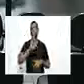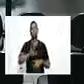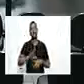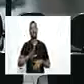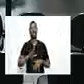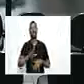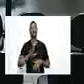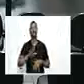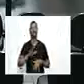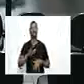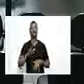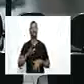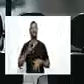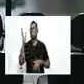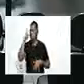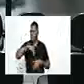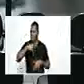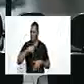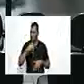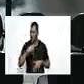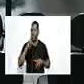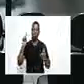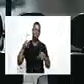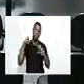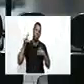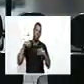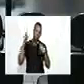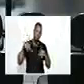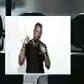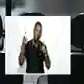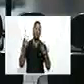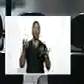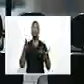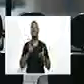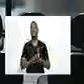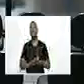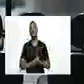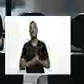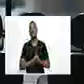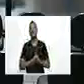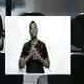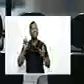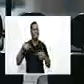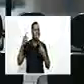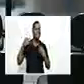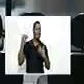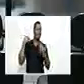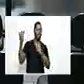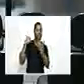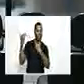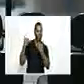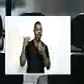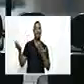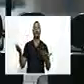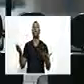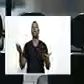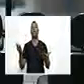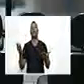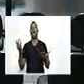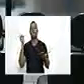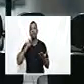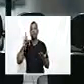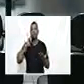eh me maltratam me me fazem eh me apertam e fazem tal mas